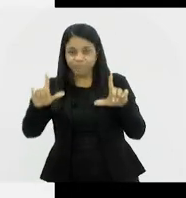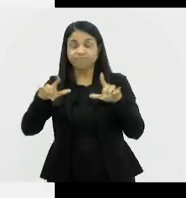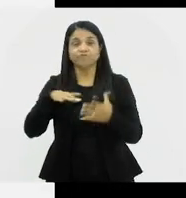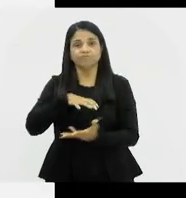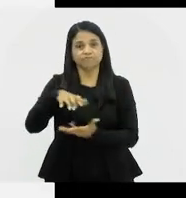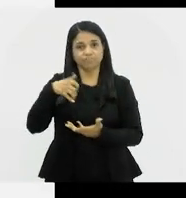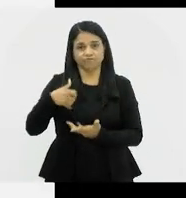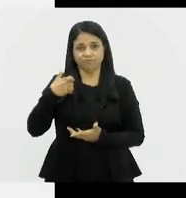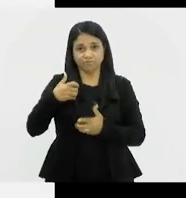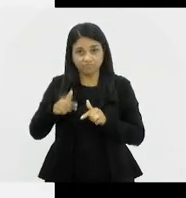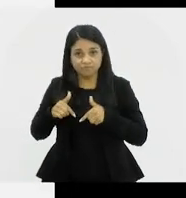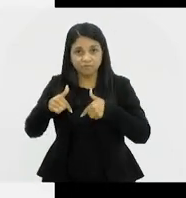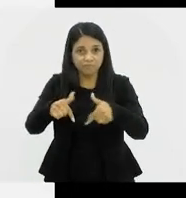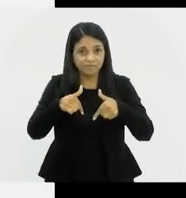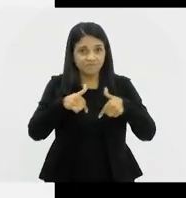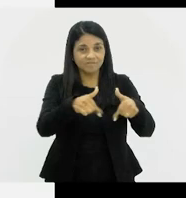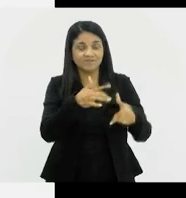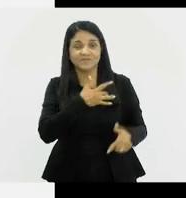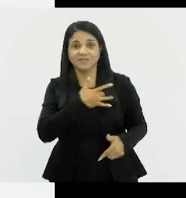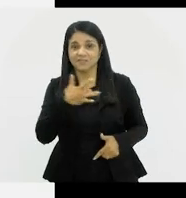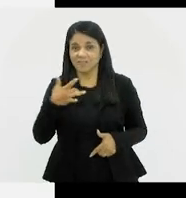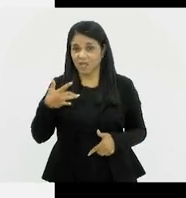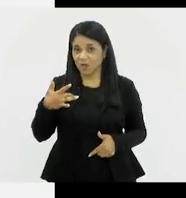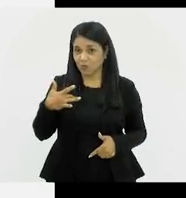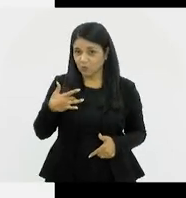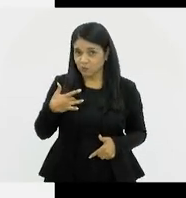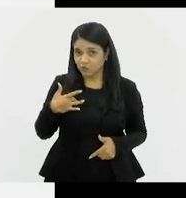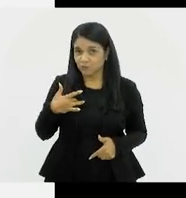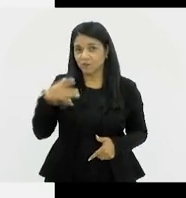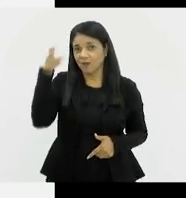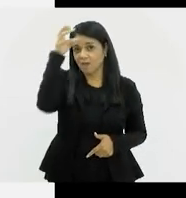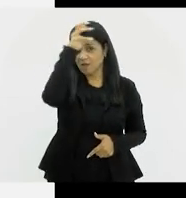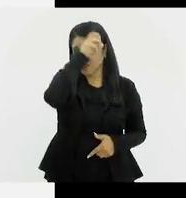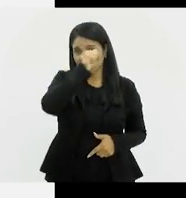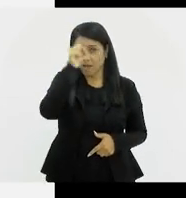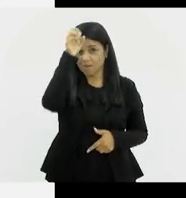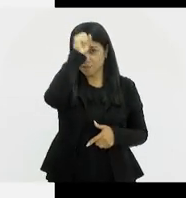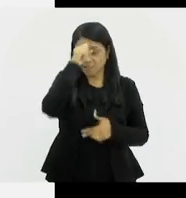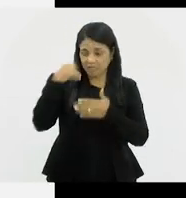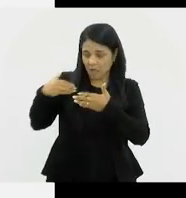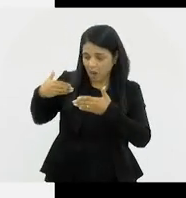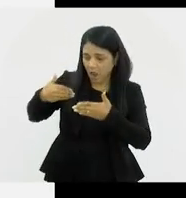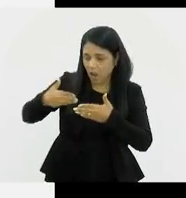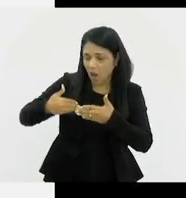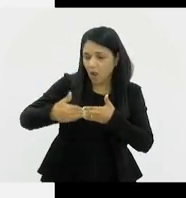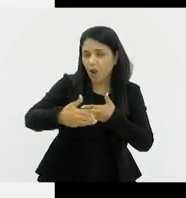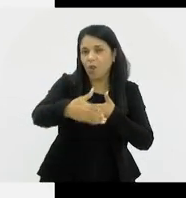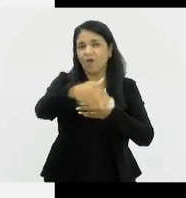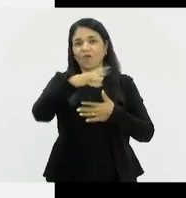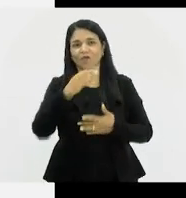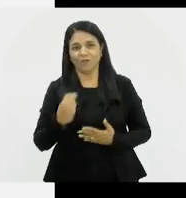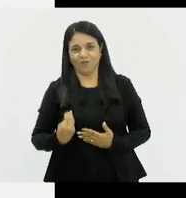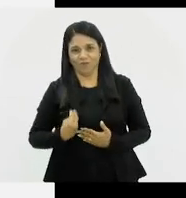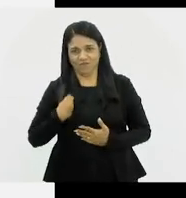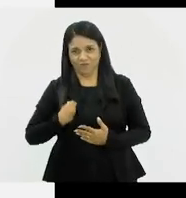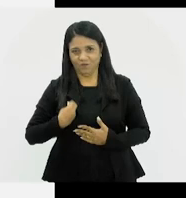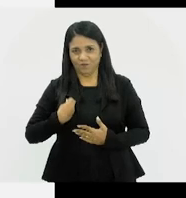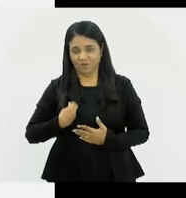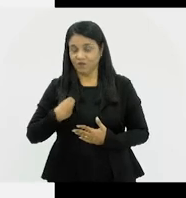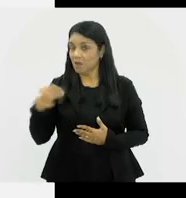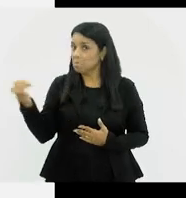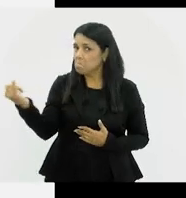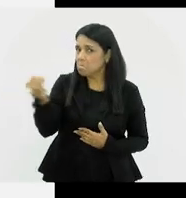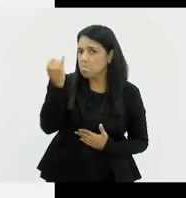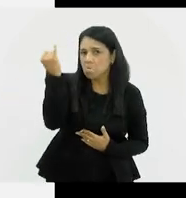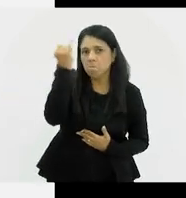só, saúde, aprendizado ao longo da vida, isso é importante, talvez, até